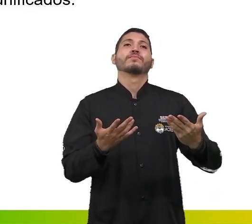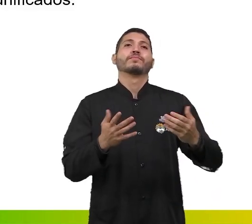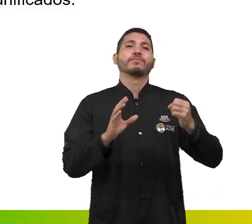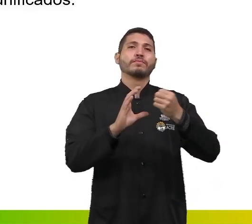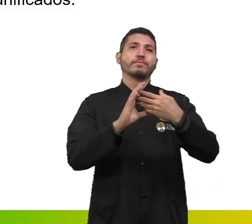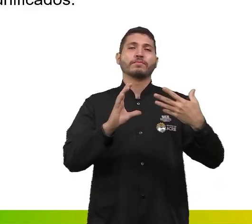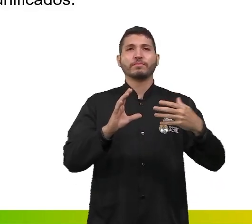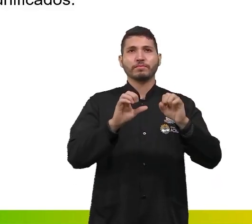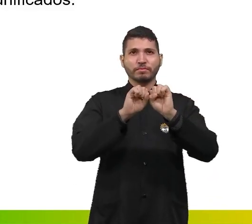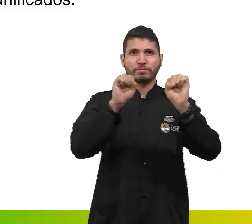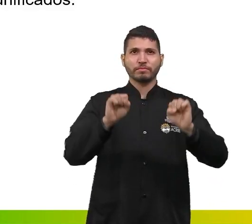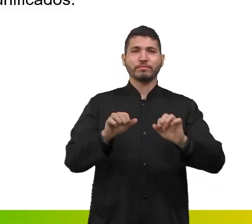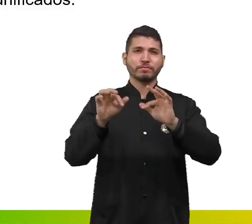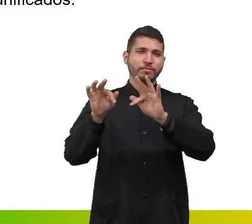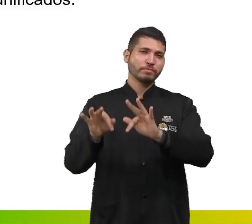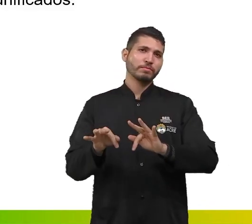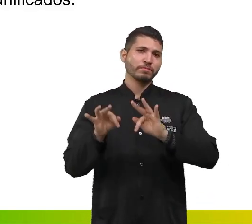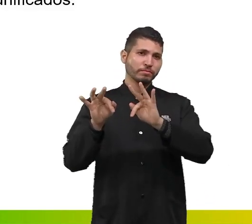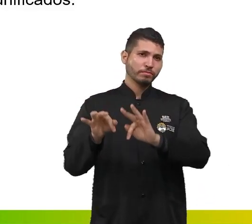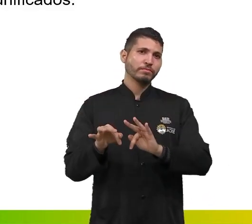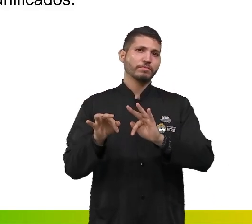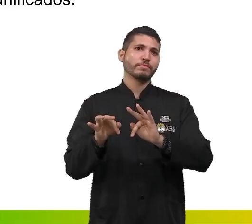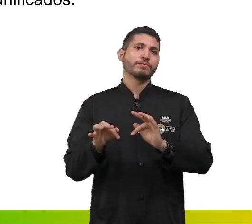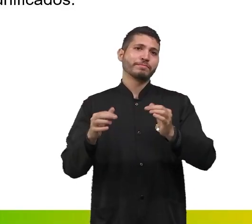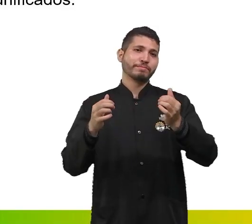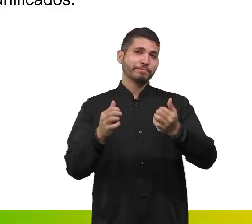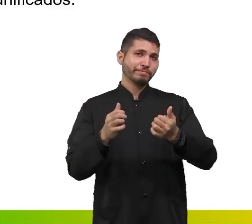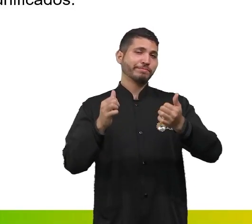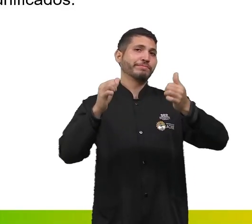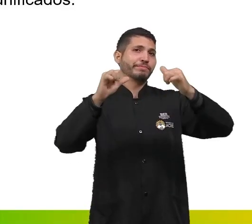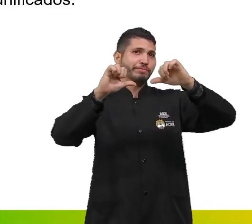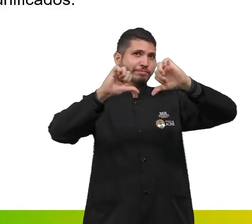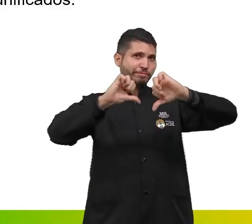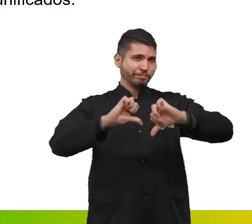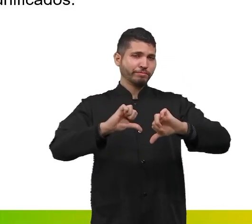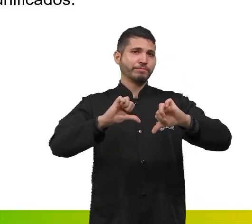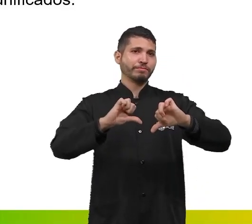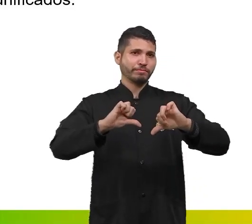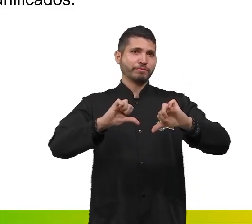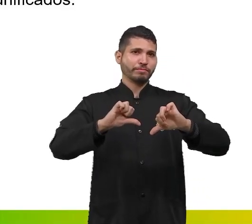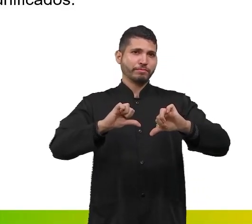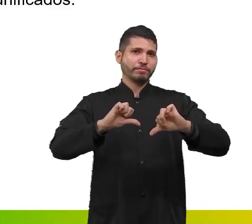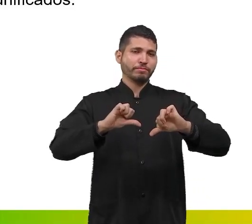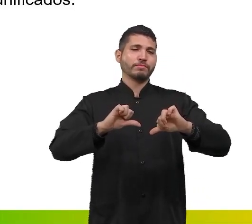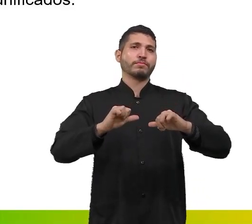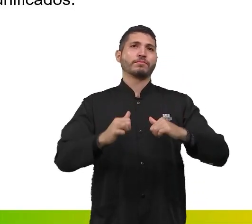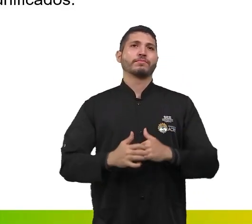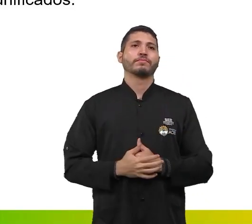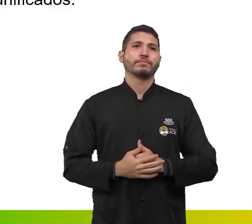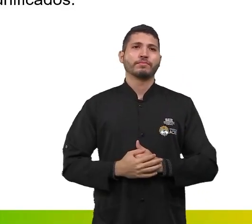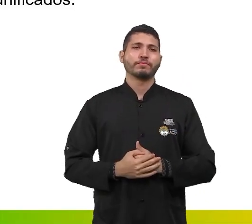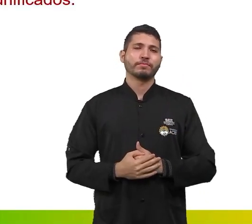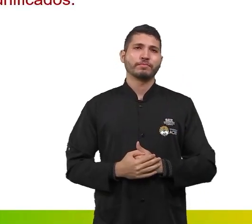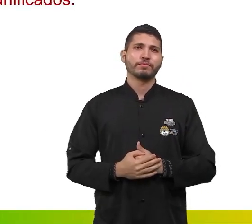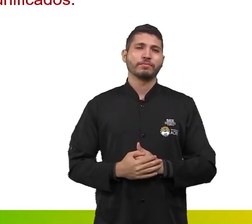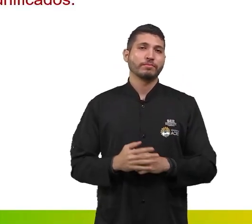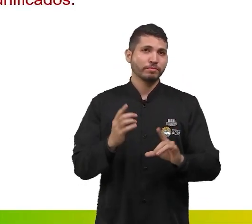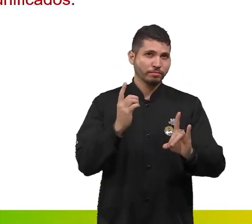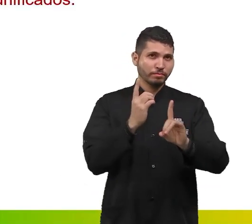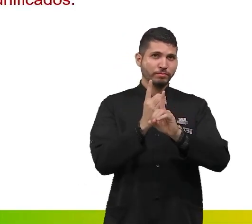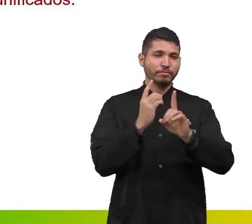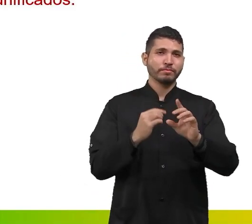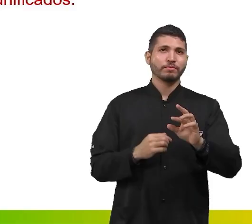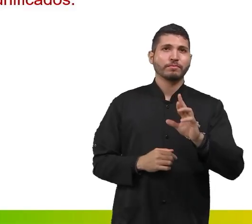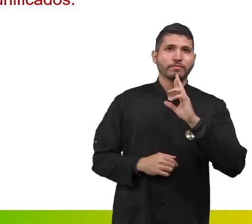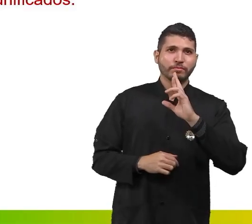feudal que estava em crise. Está vendo? Ao ler as alternativas, nós chegamos à correta, a